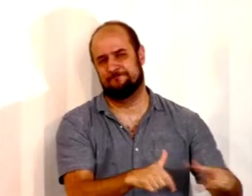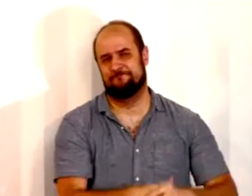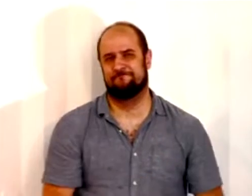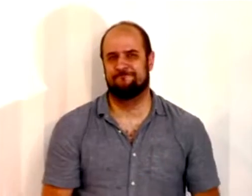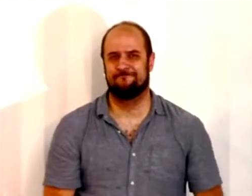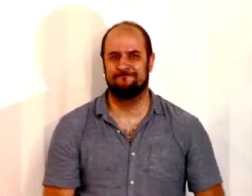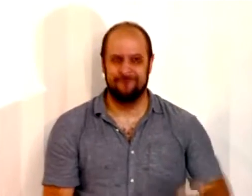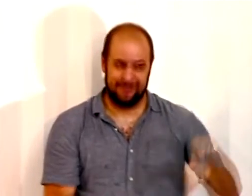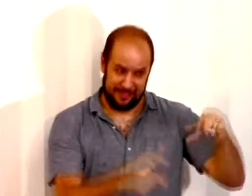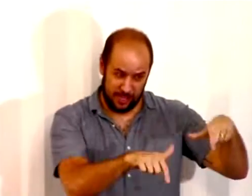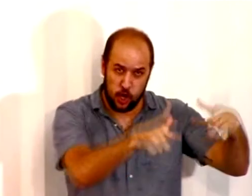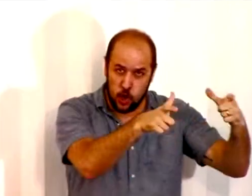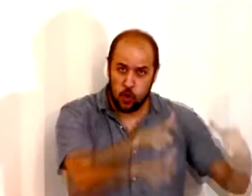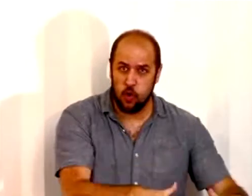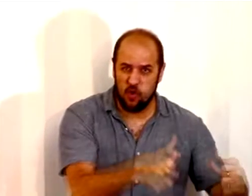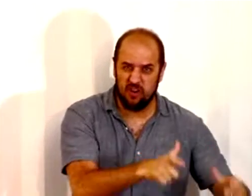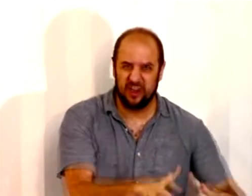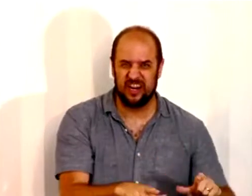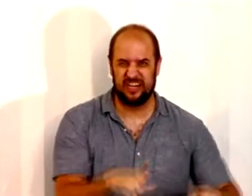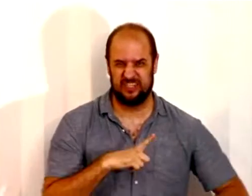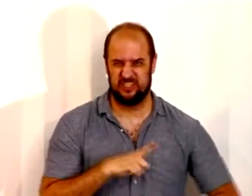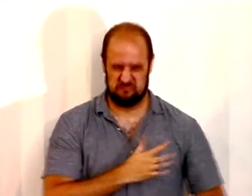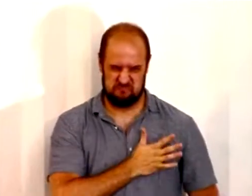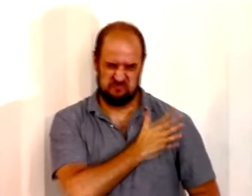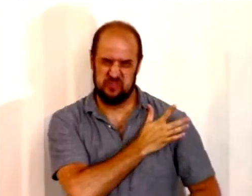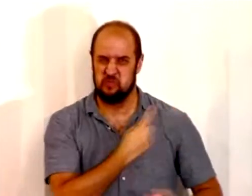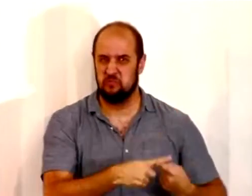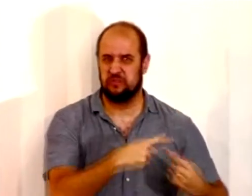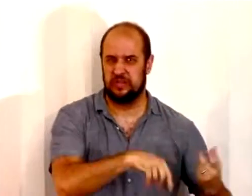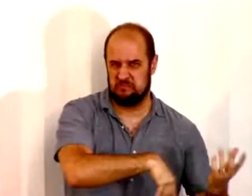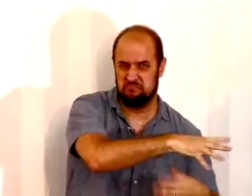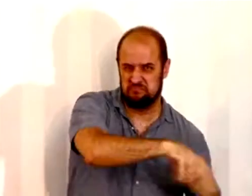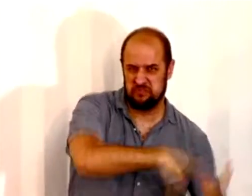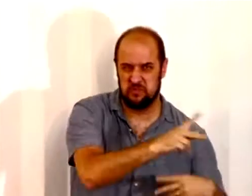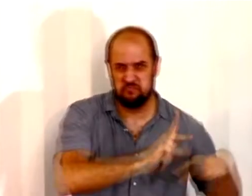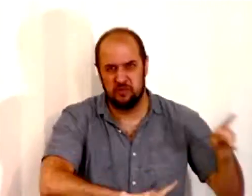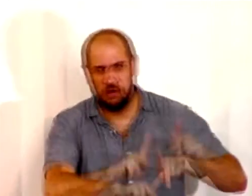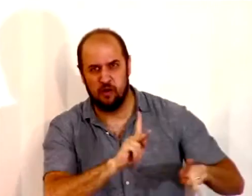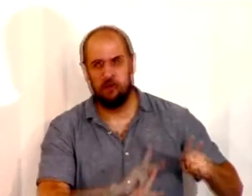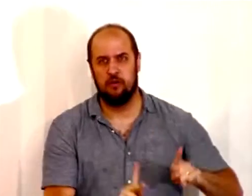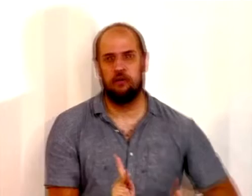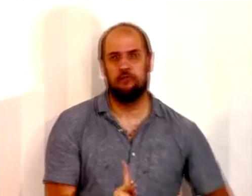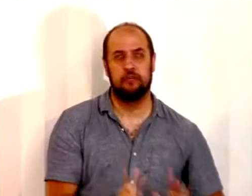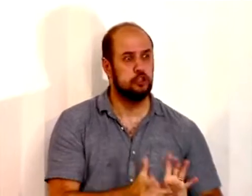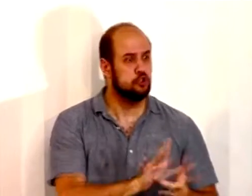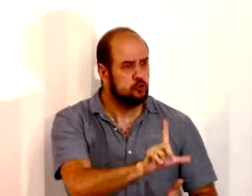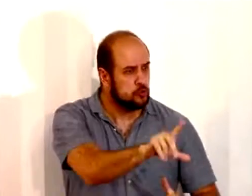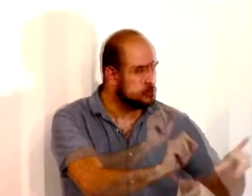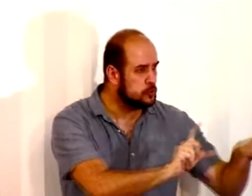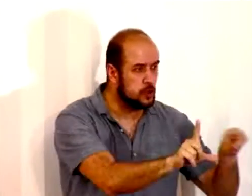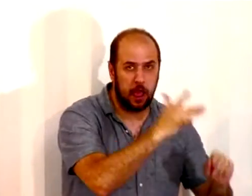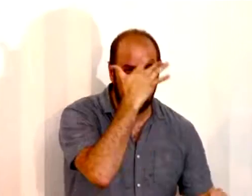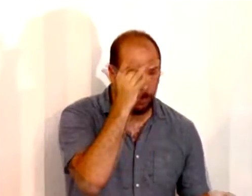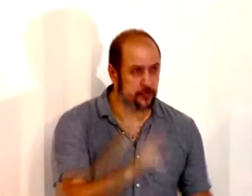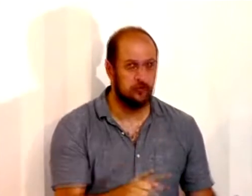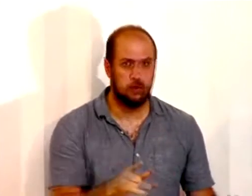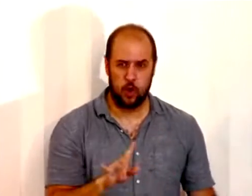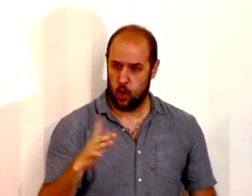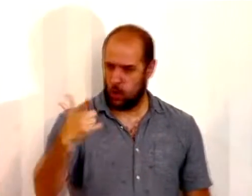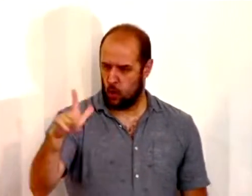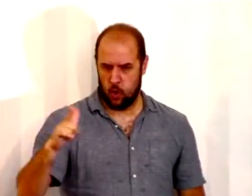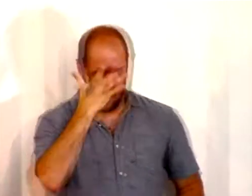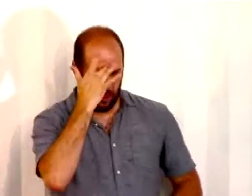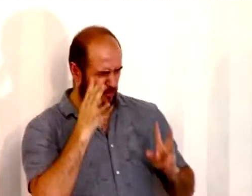era discriminada por causa daquela miscigenação de povos, de pessoas misturadas. Então eles não viam com bons olhos aquela